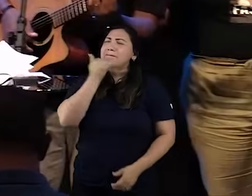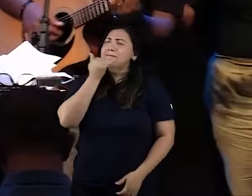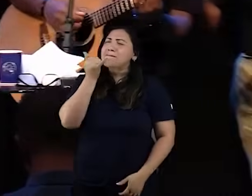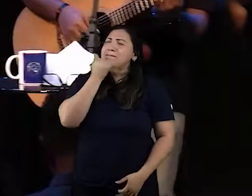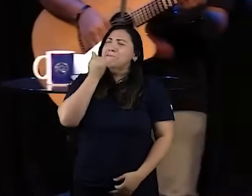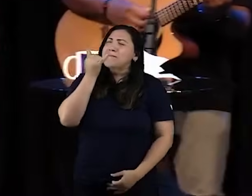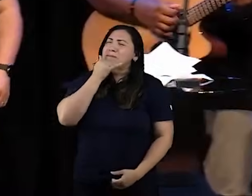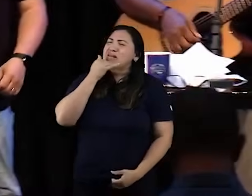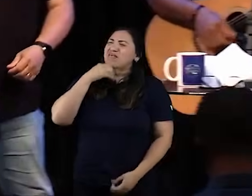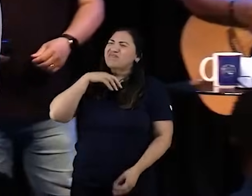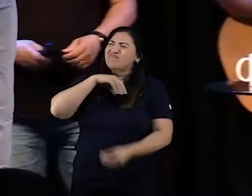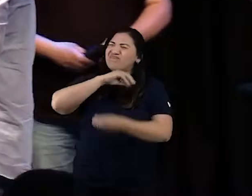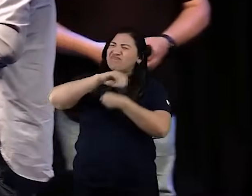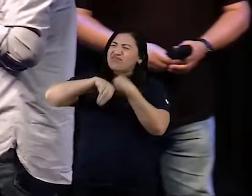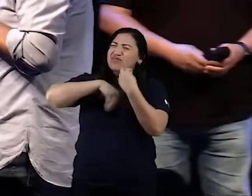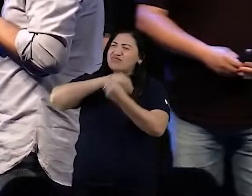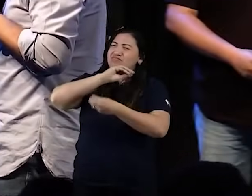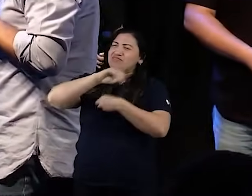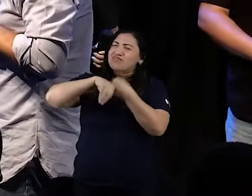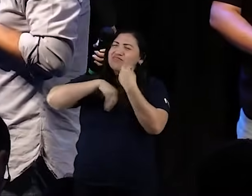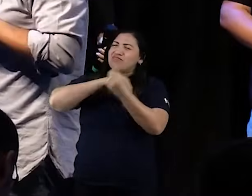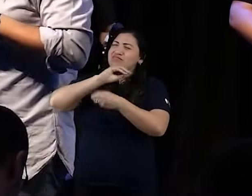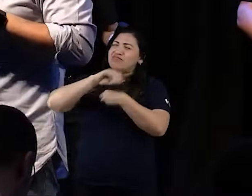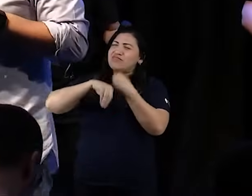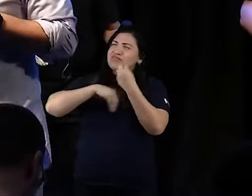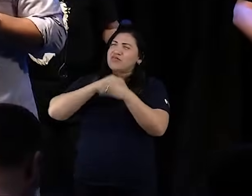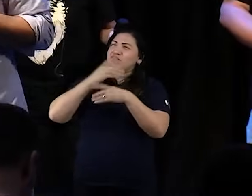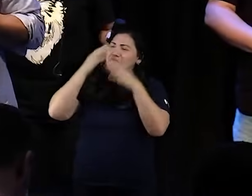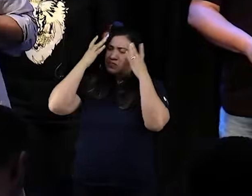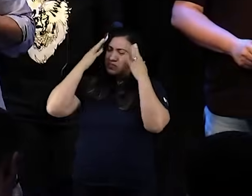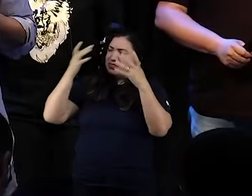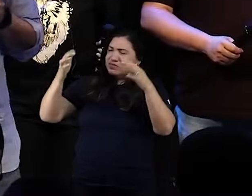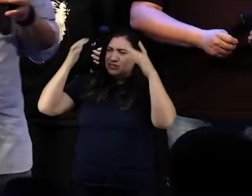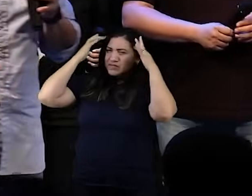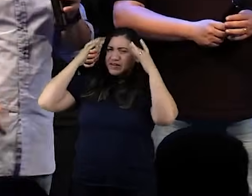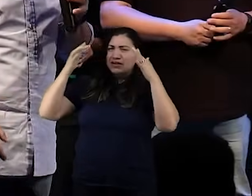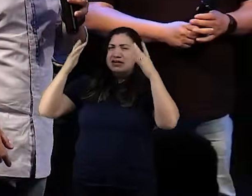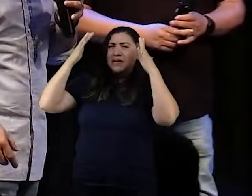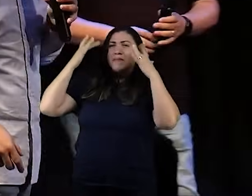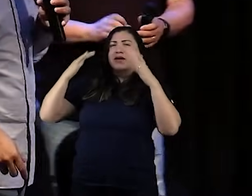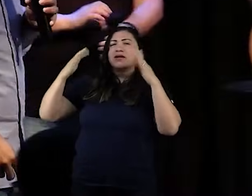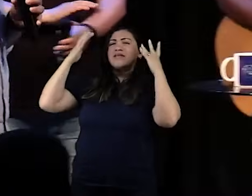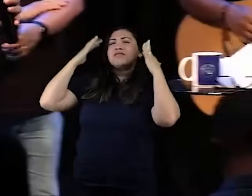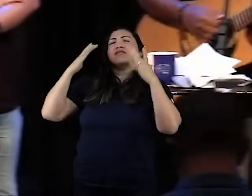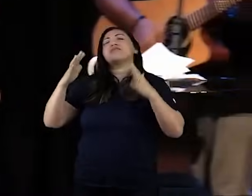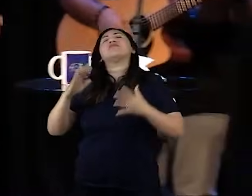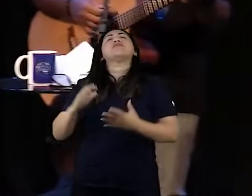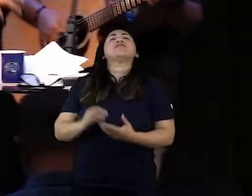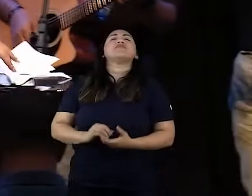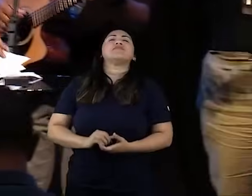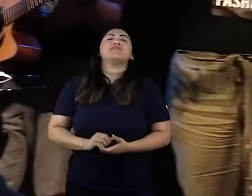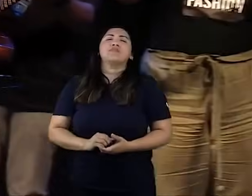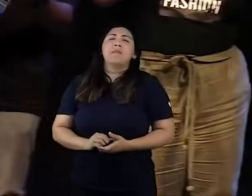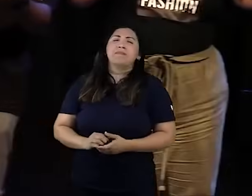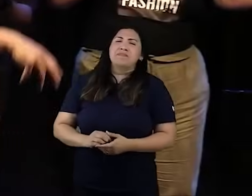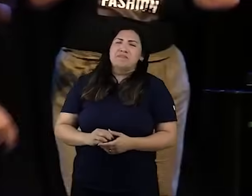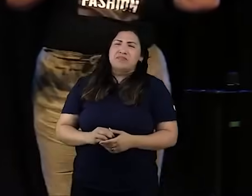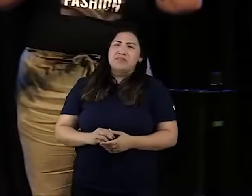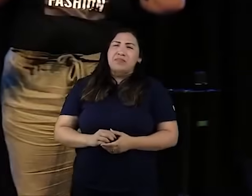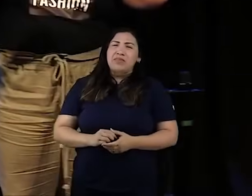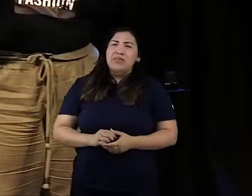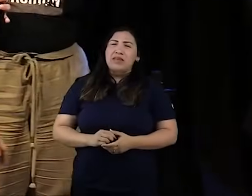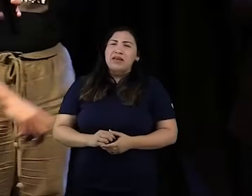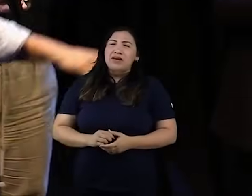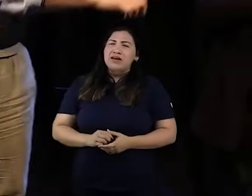pelos envolvimentos no encantamento nos feitiços nos trabalhos que eu